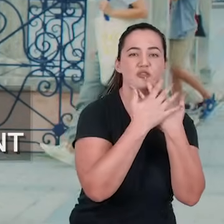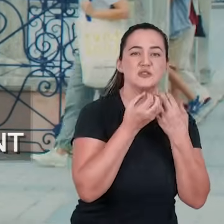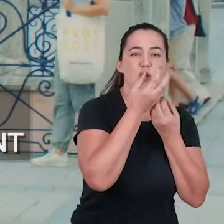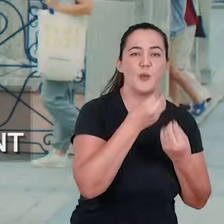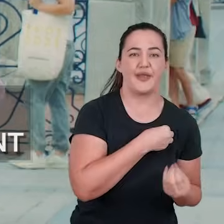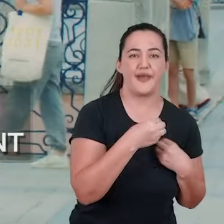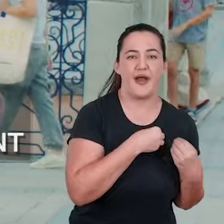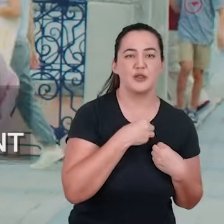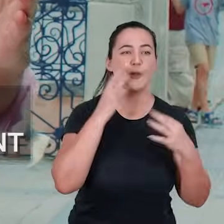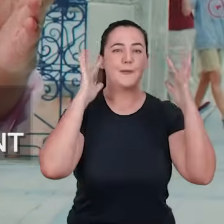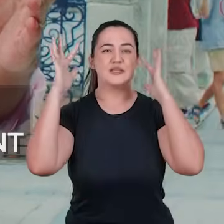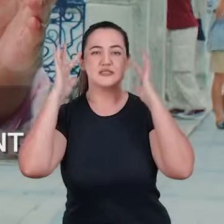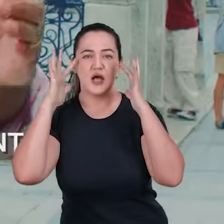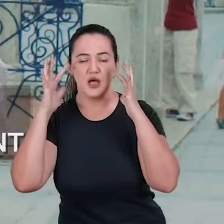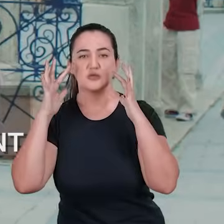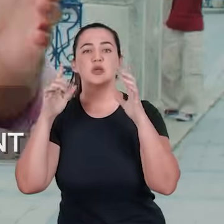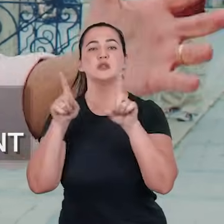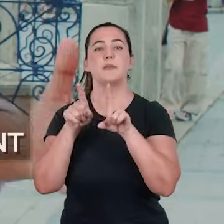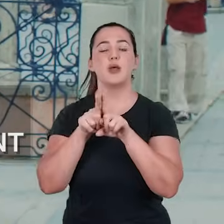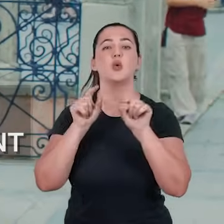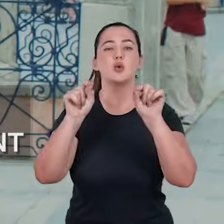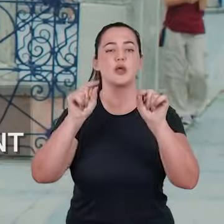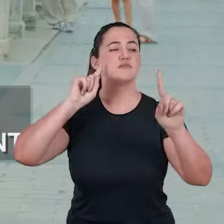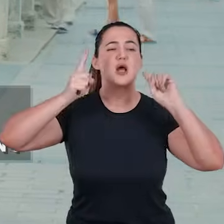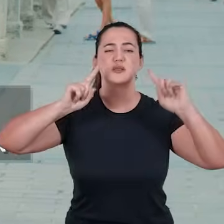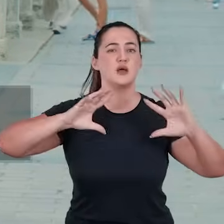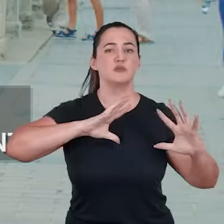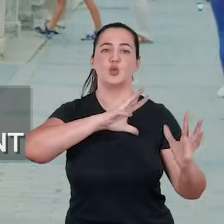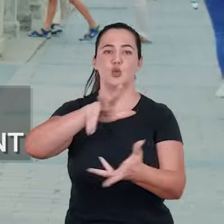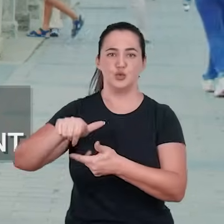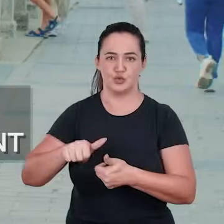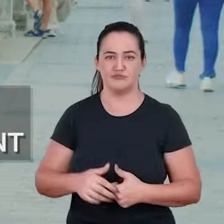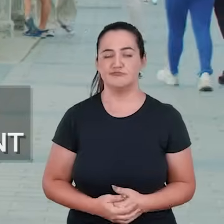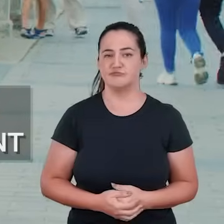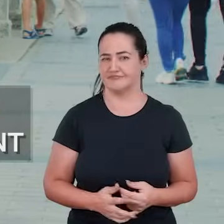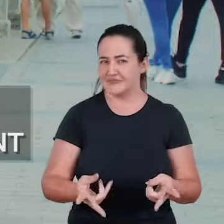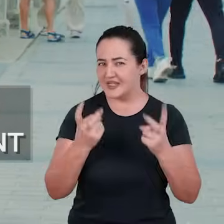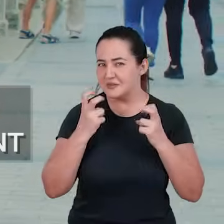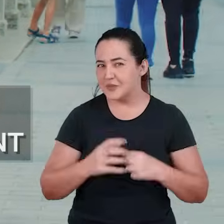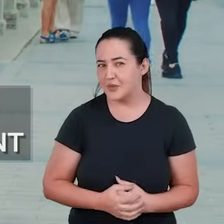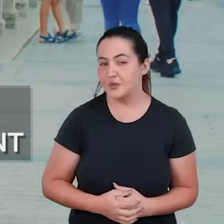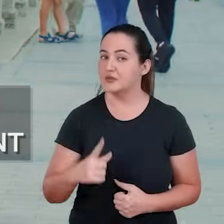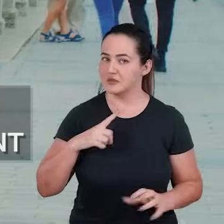pensamento de toda a Europa e, por conseguinte, de todo o mundo. Percebeu? Tudo isso tem a ver com a história da